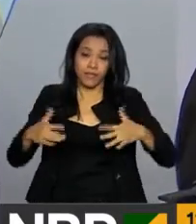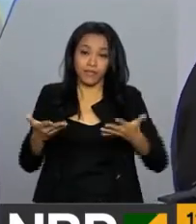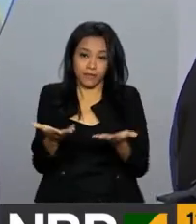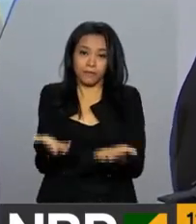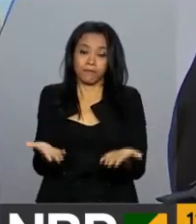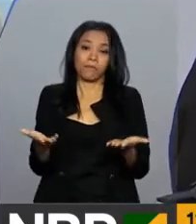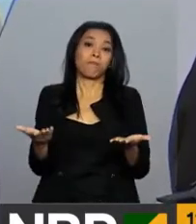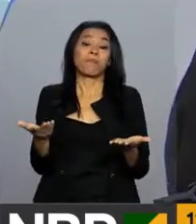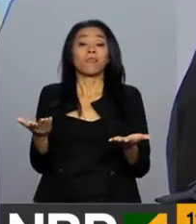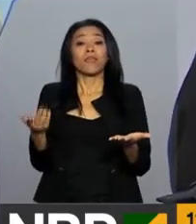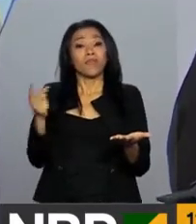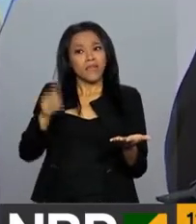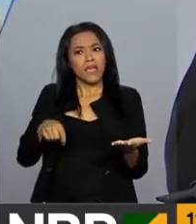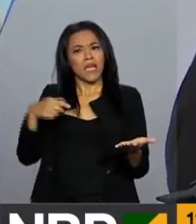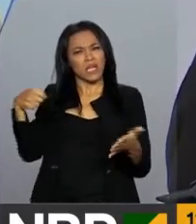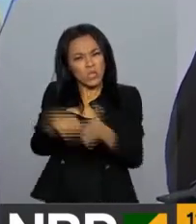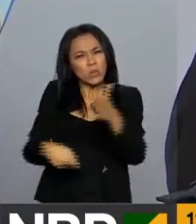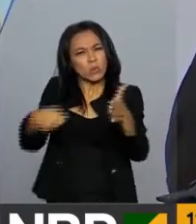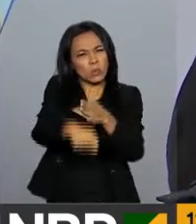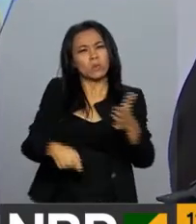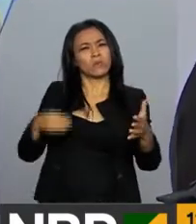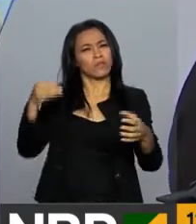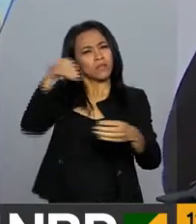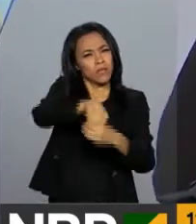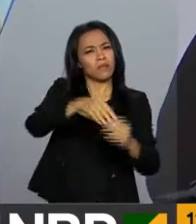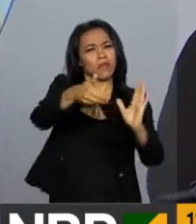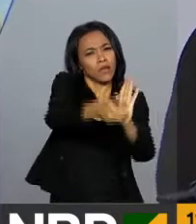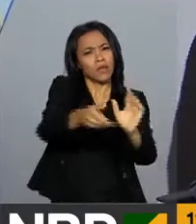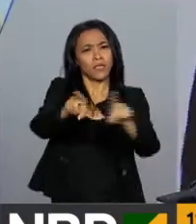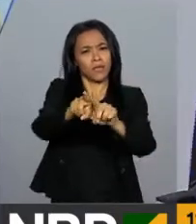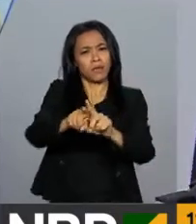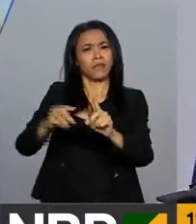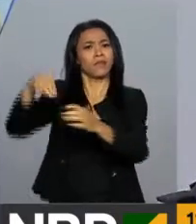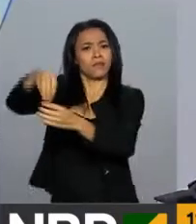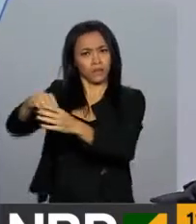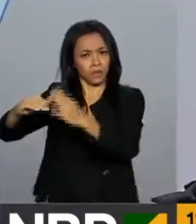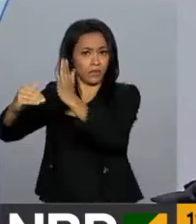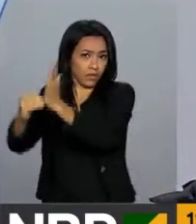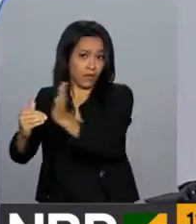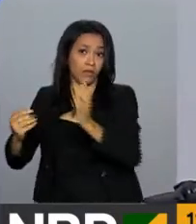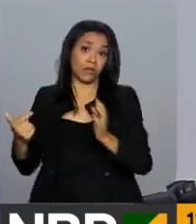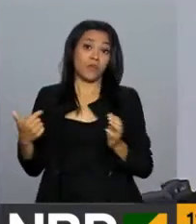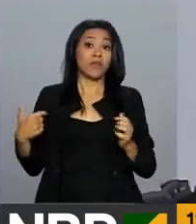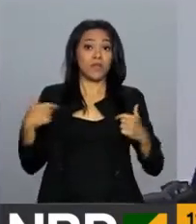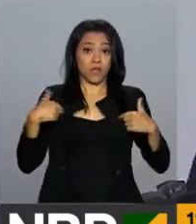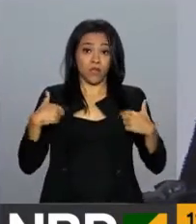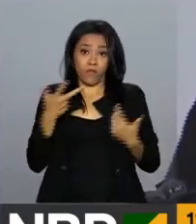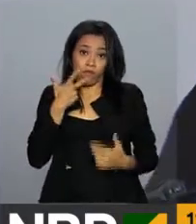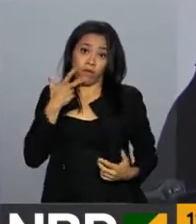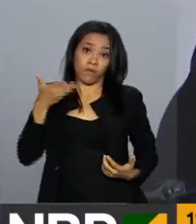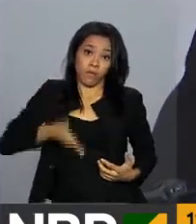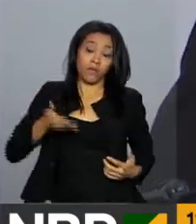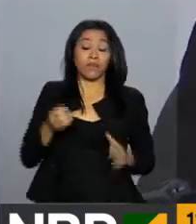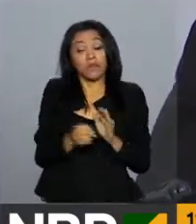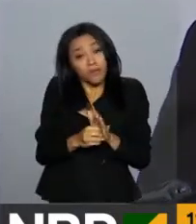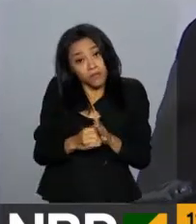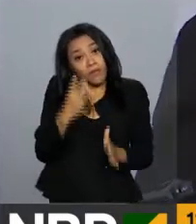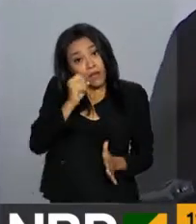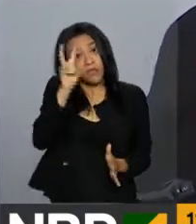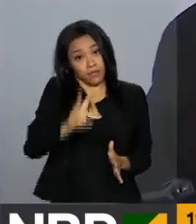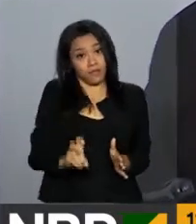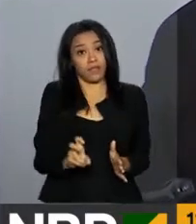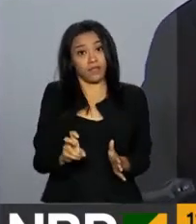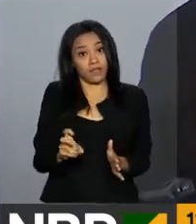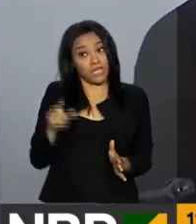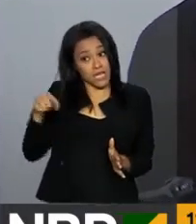tanto na câmara como no senado federal eu até registro que muitas muitas vezes e eu penso que o